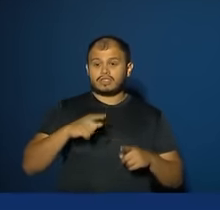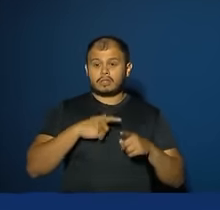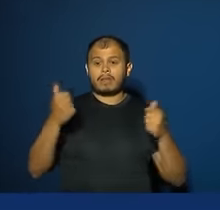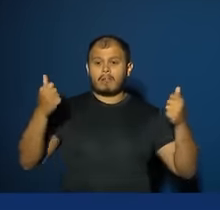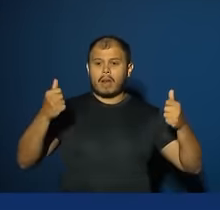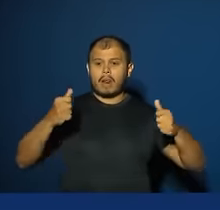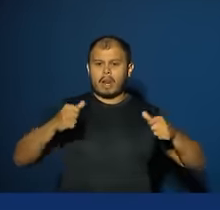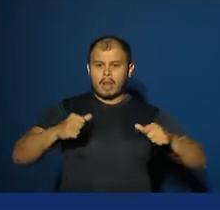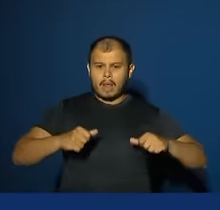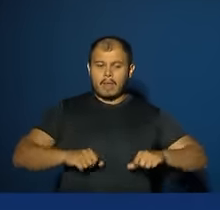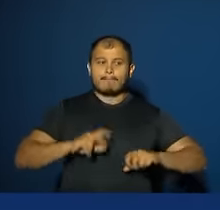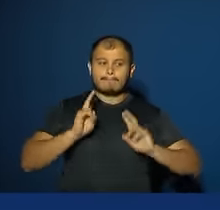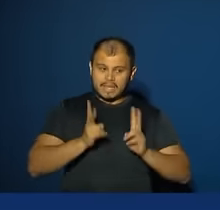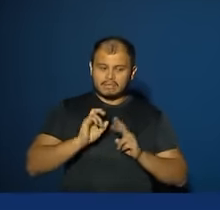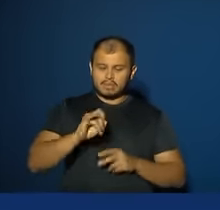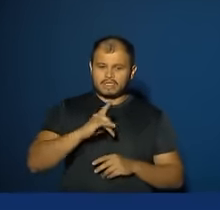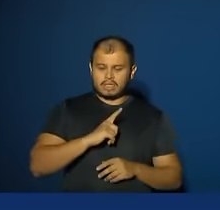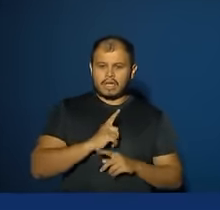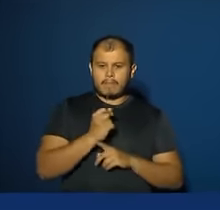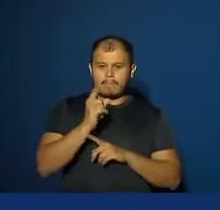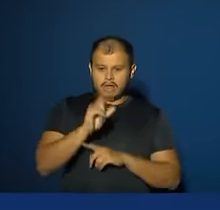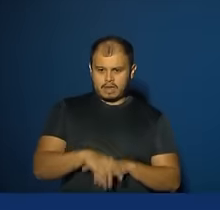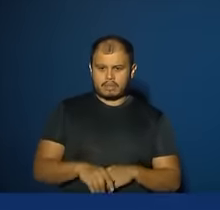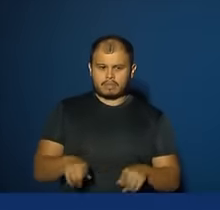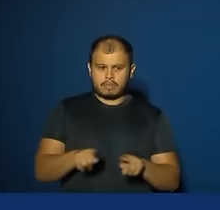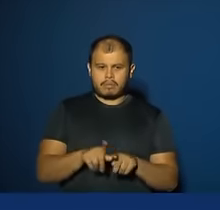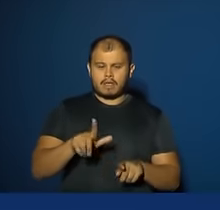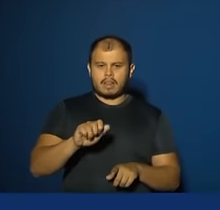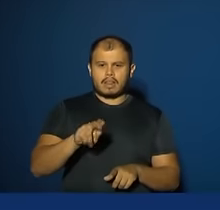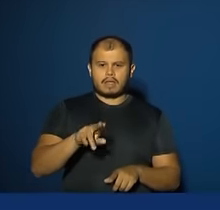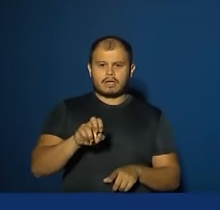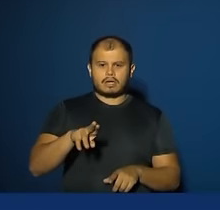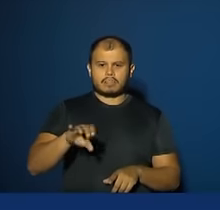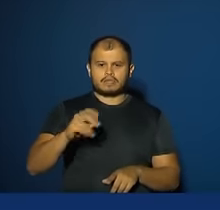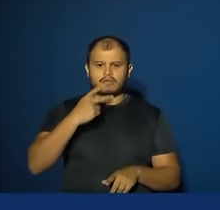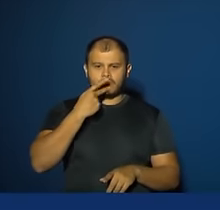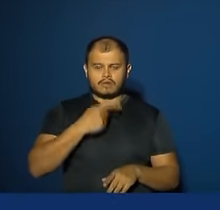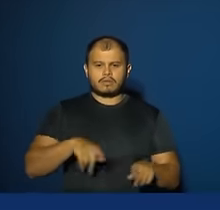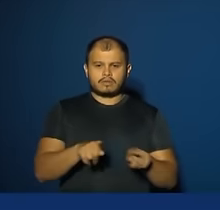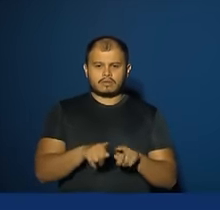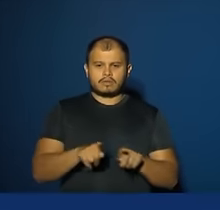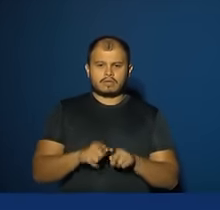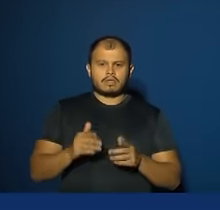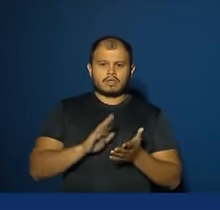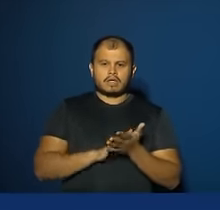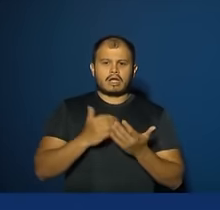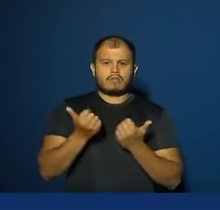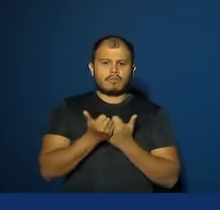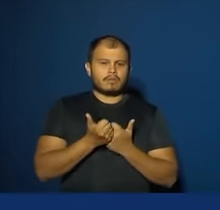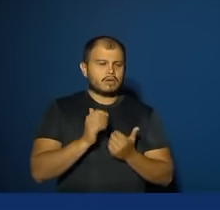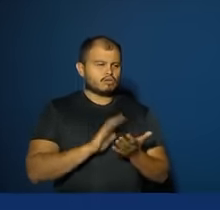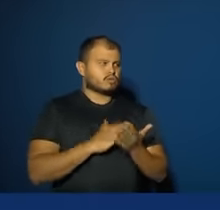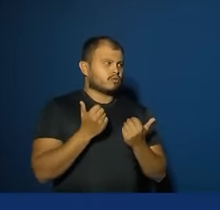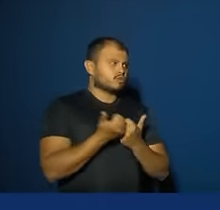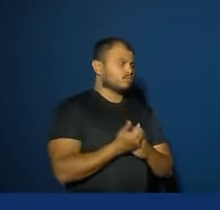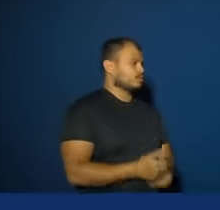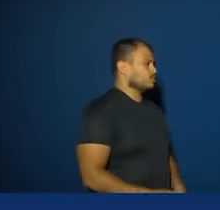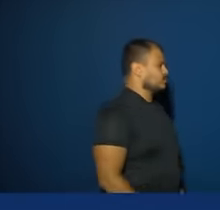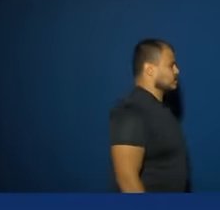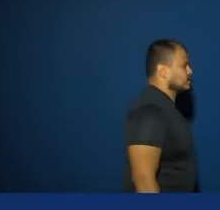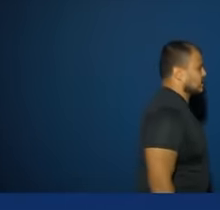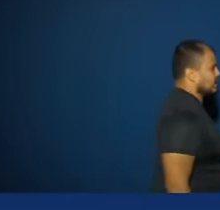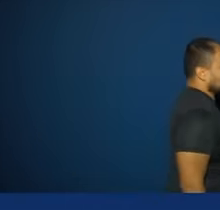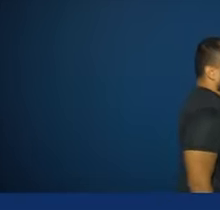para baixo, mesmo estando barato. Tá? Tem a questão que o Laércio falou, que eu acho que é super importante, das incentivadas, né? Esse estoque de um tri, se você incluir fundos